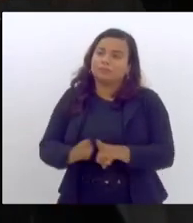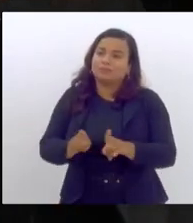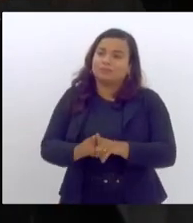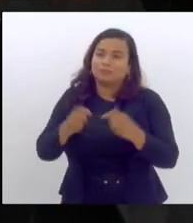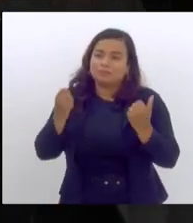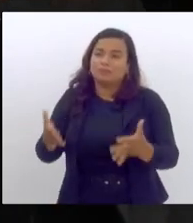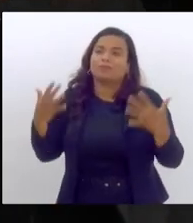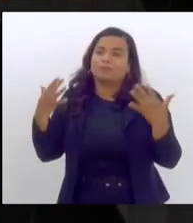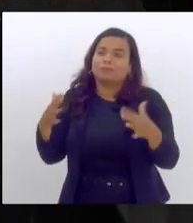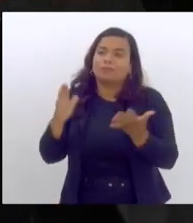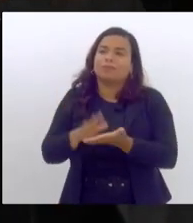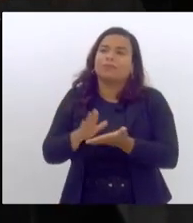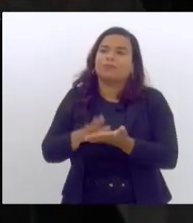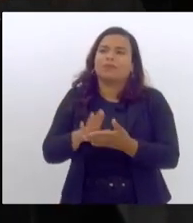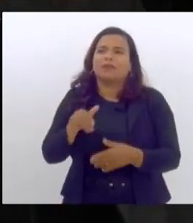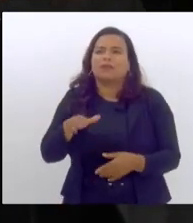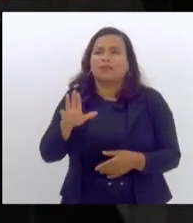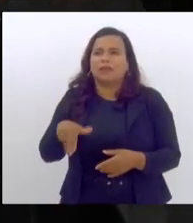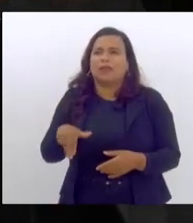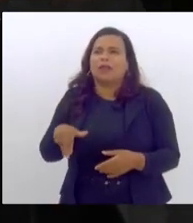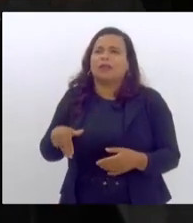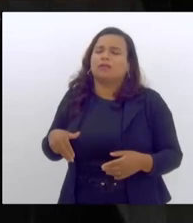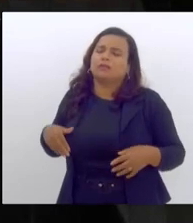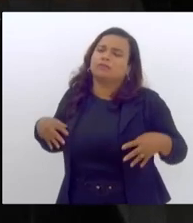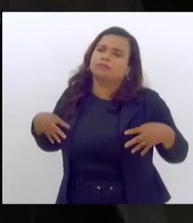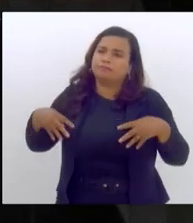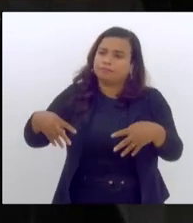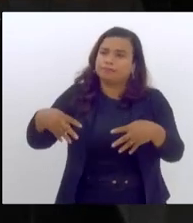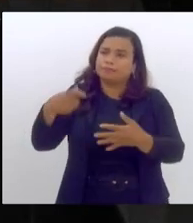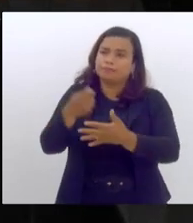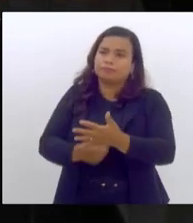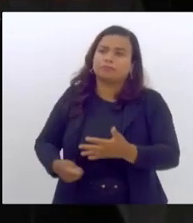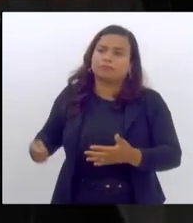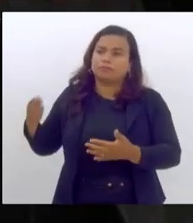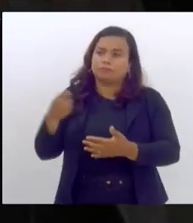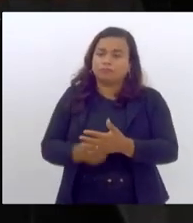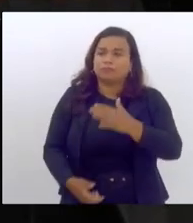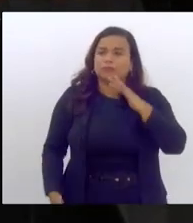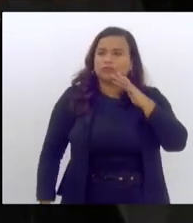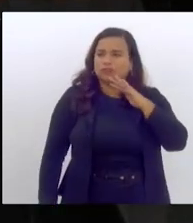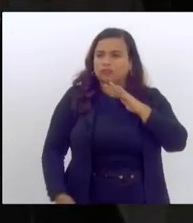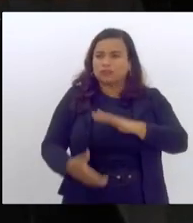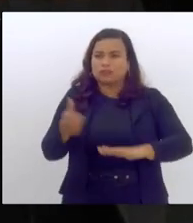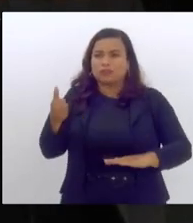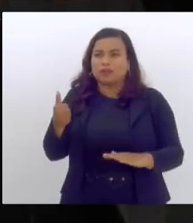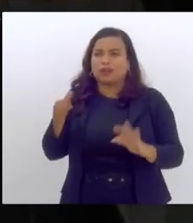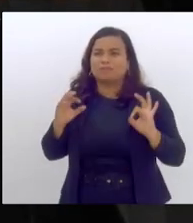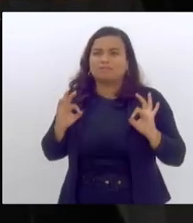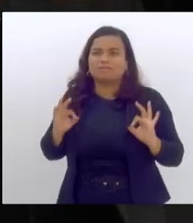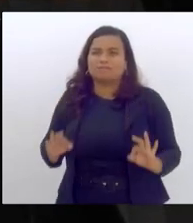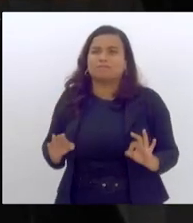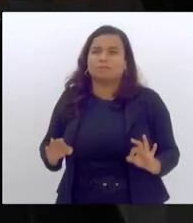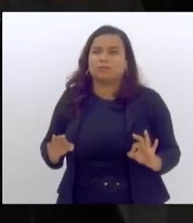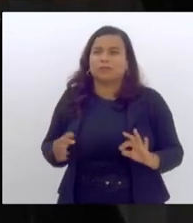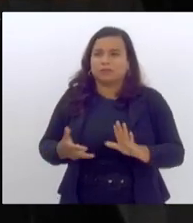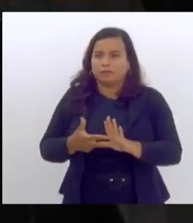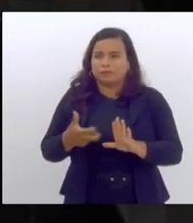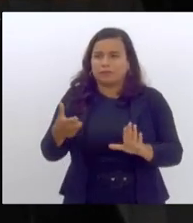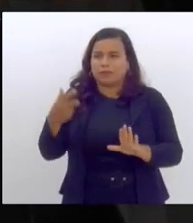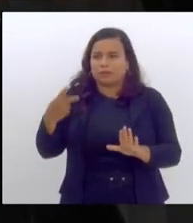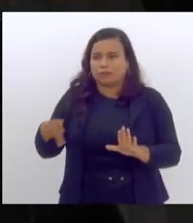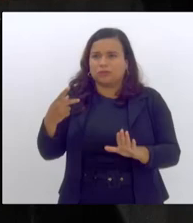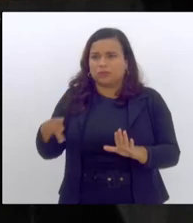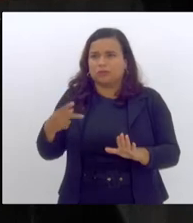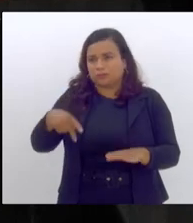parabenizar aqueles que estão no enfrentamento para derrubar definitivamente o veto do